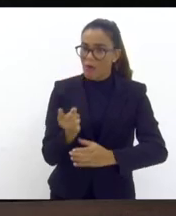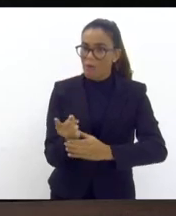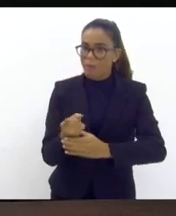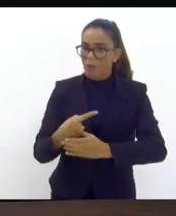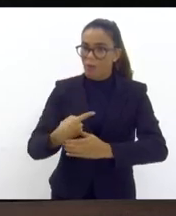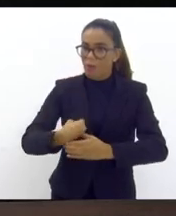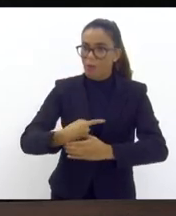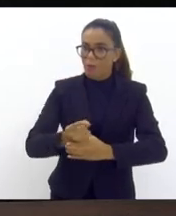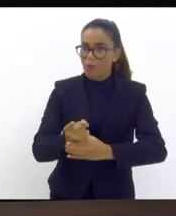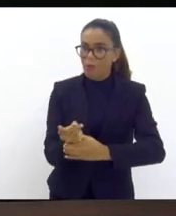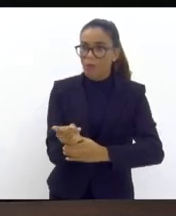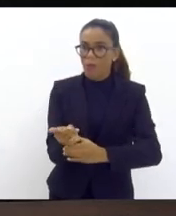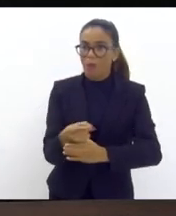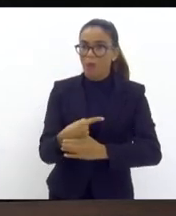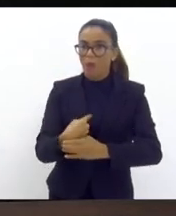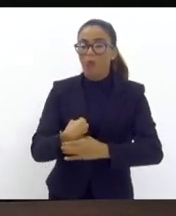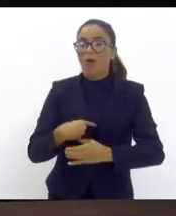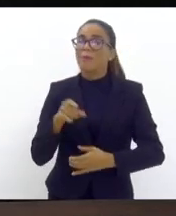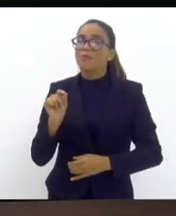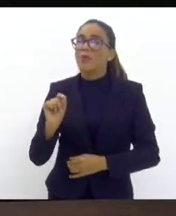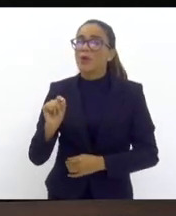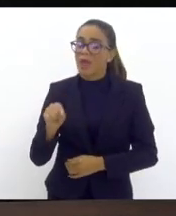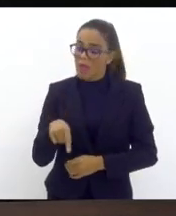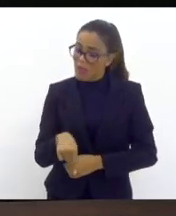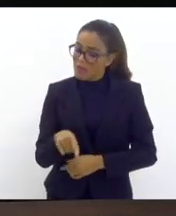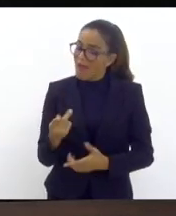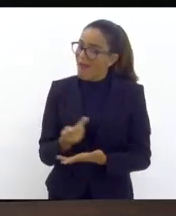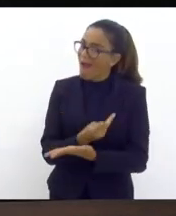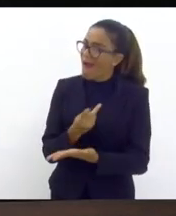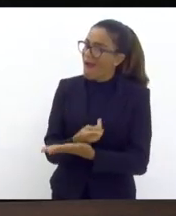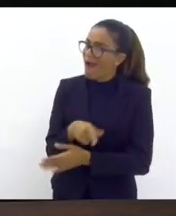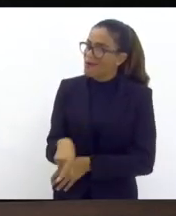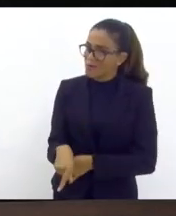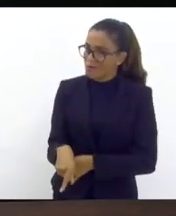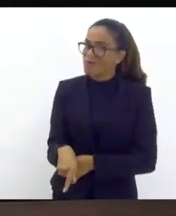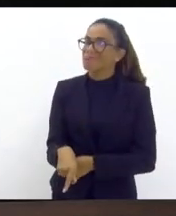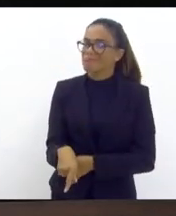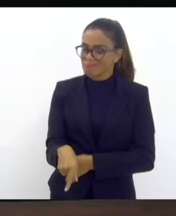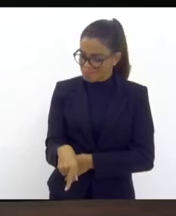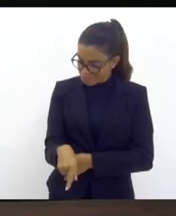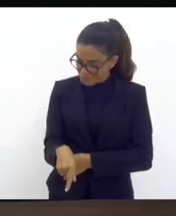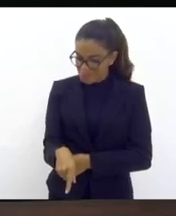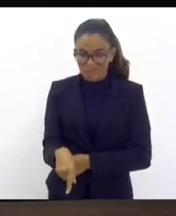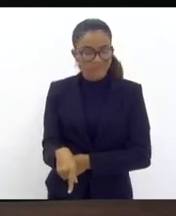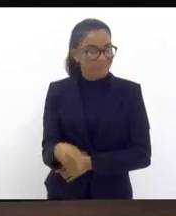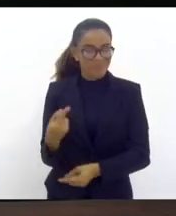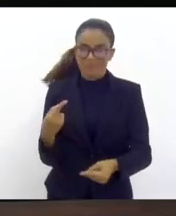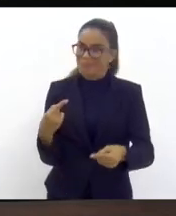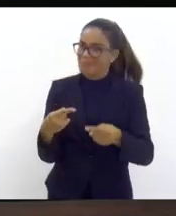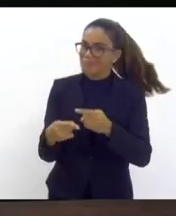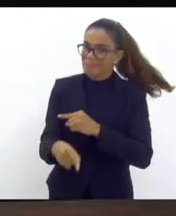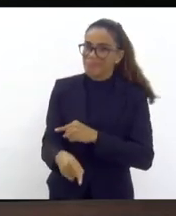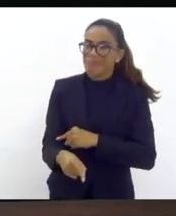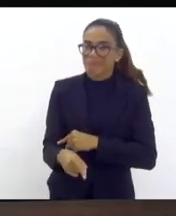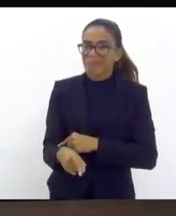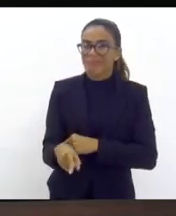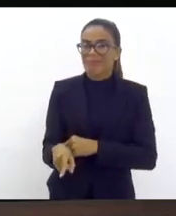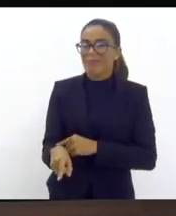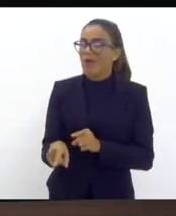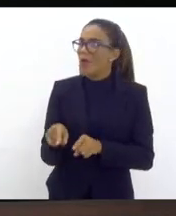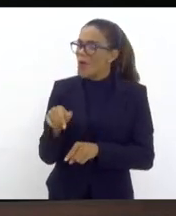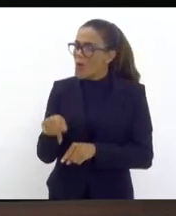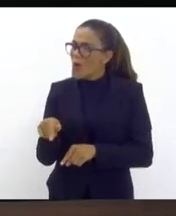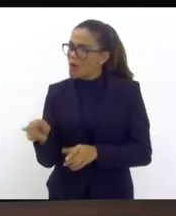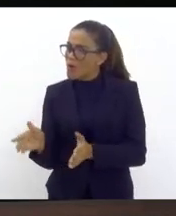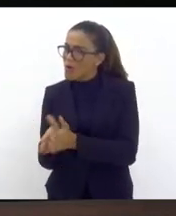horrível porque eles bulam o consumo de água e aí aquele que tá lá na ponta